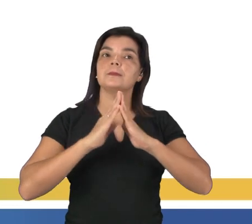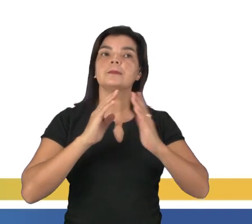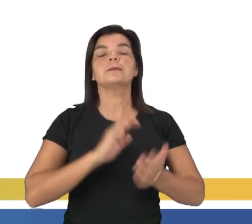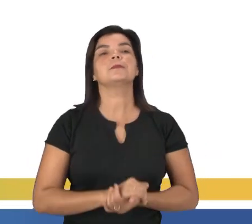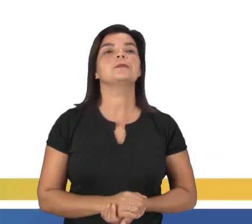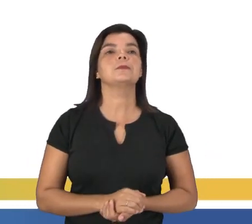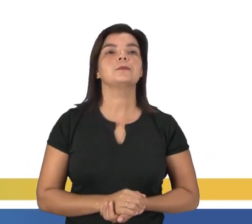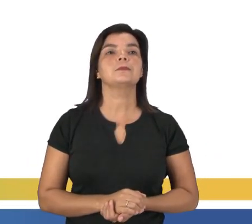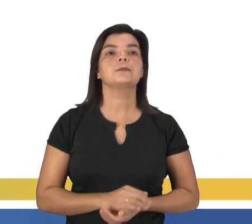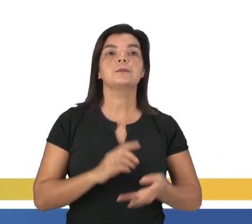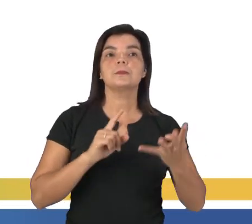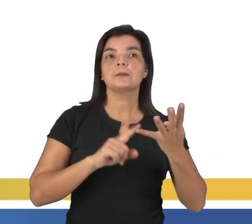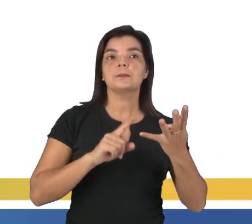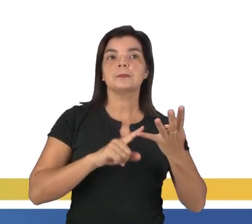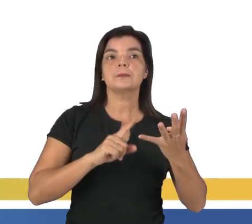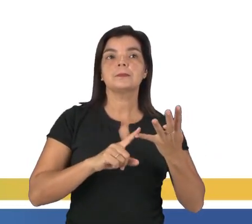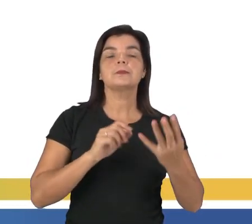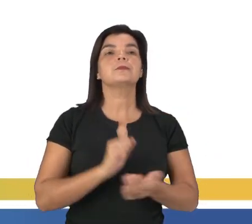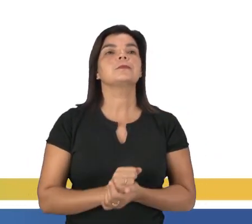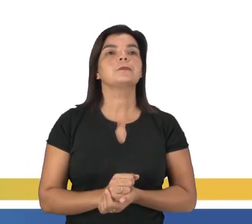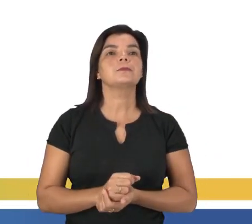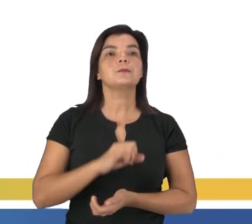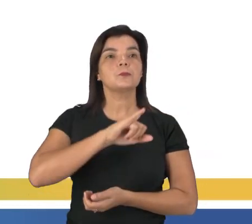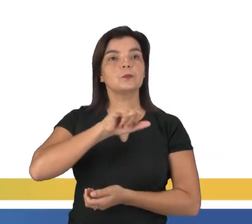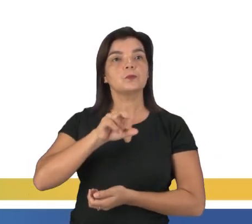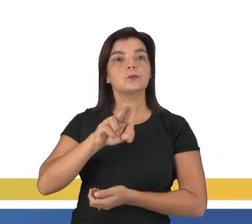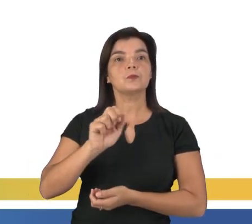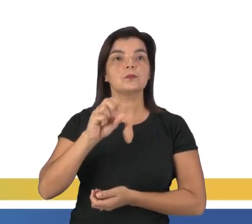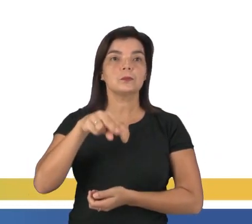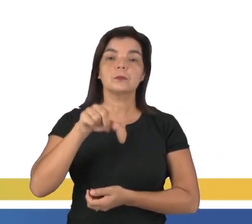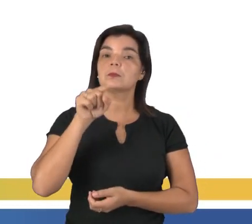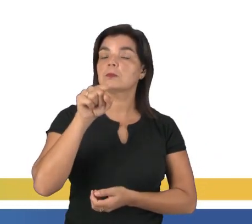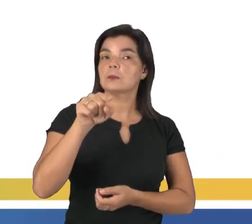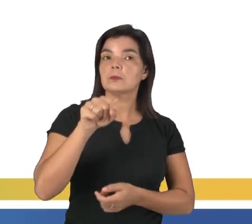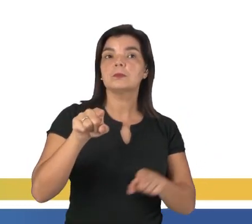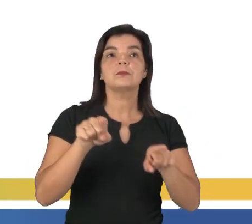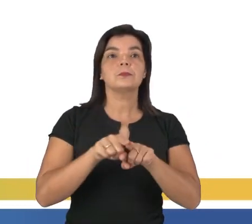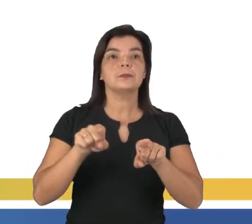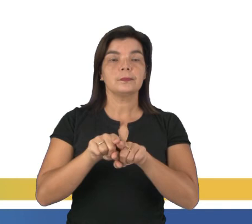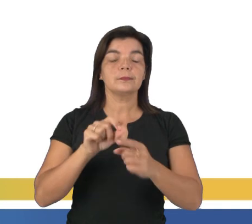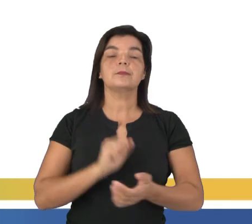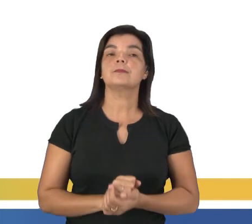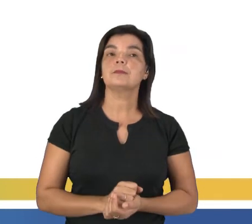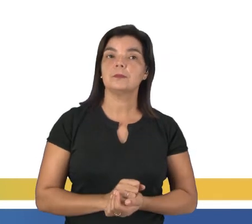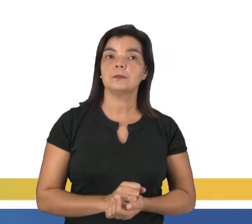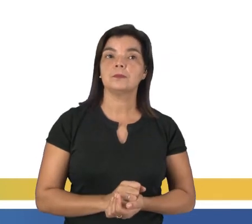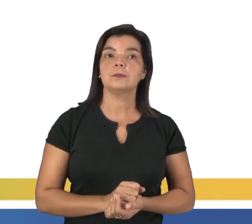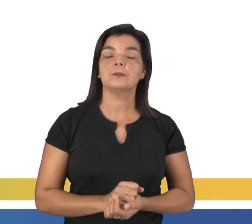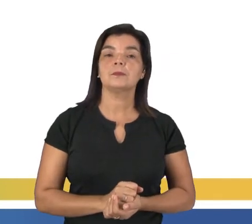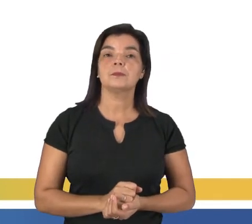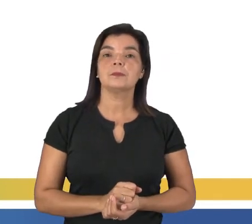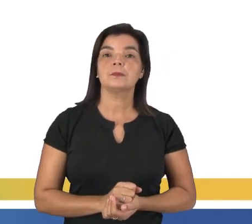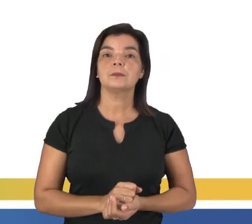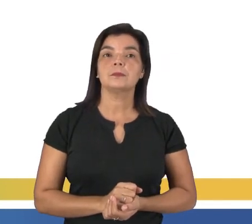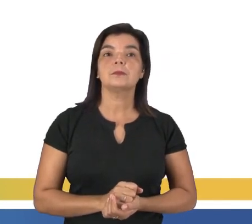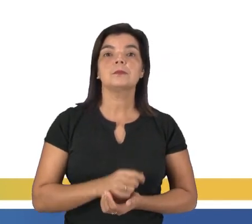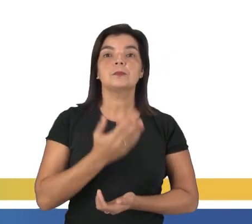né? Frase 4, Juan e tu cenais em casa. Ou seja, Juan e